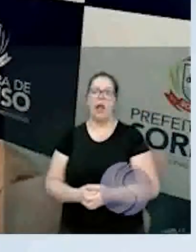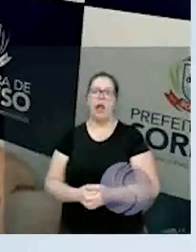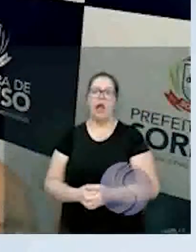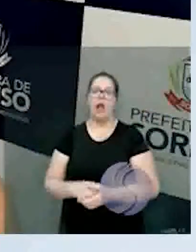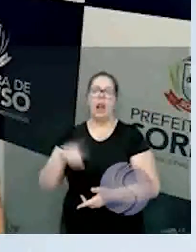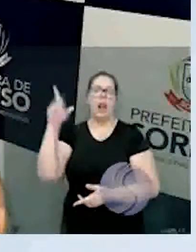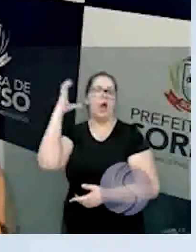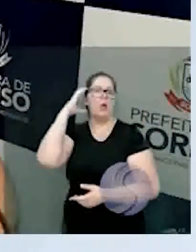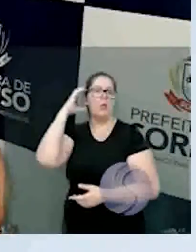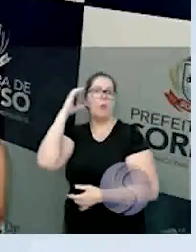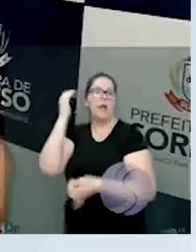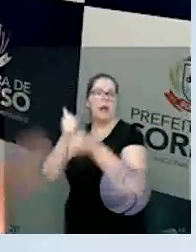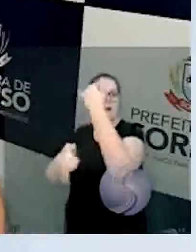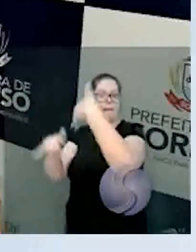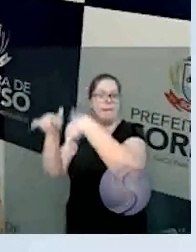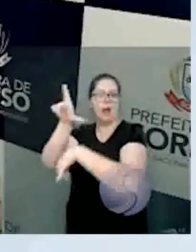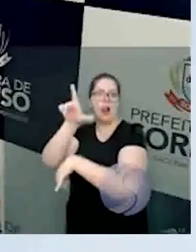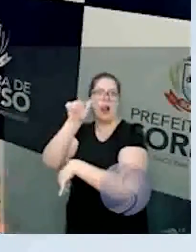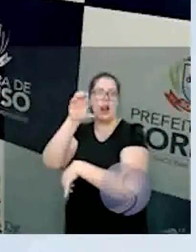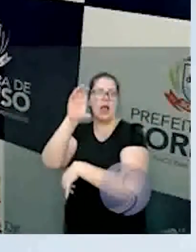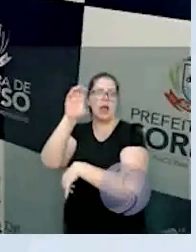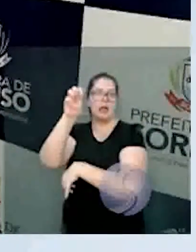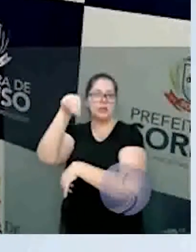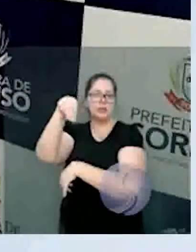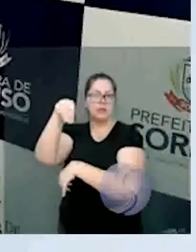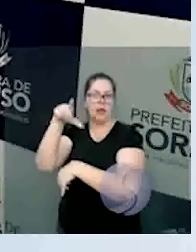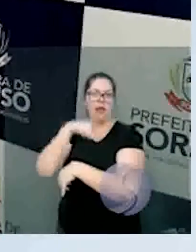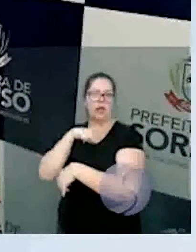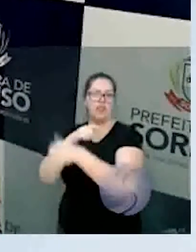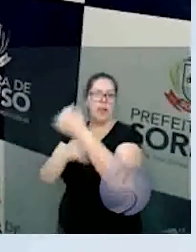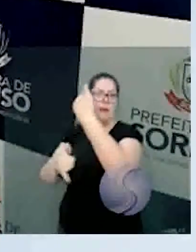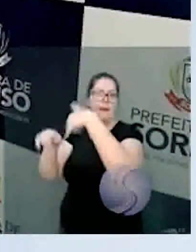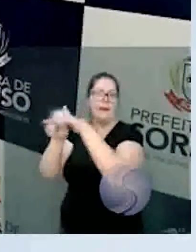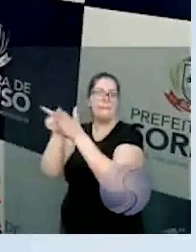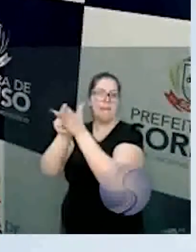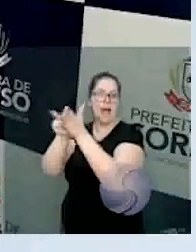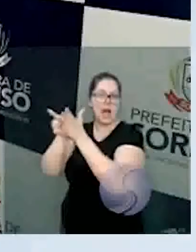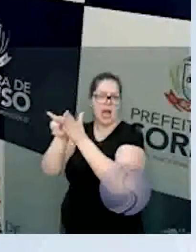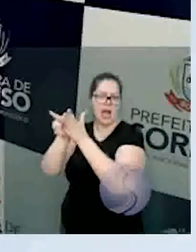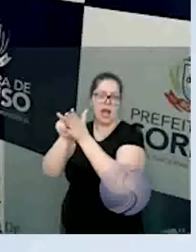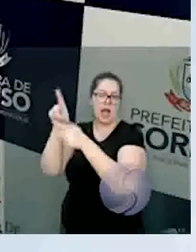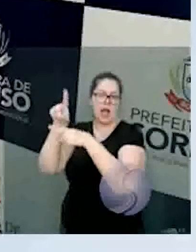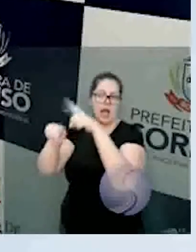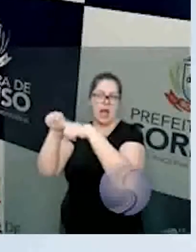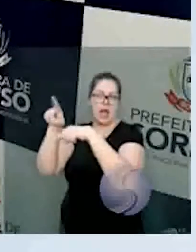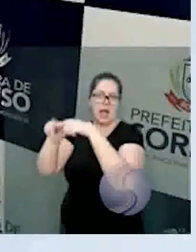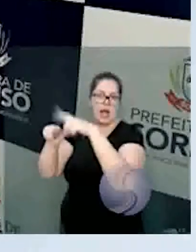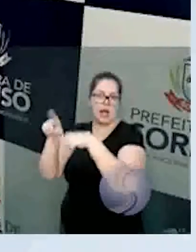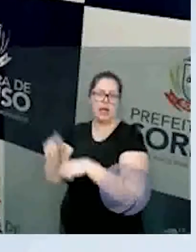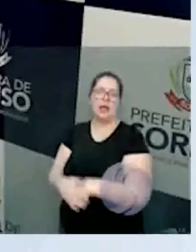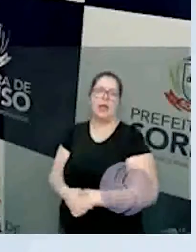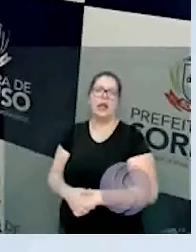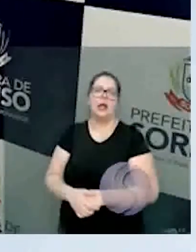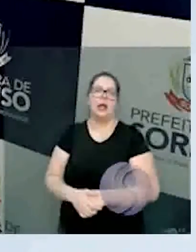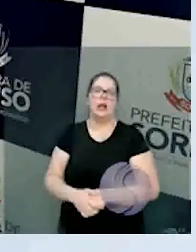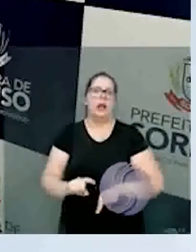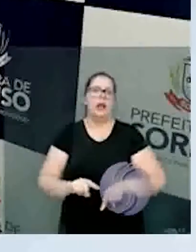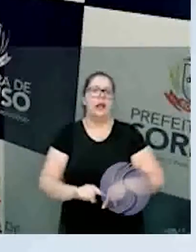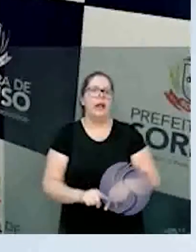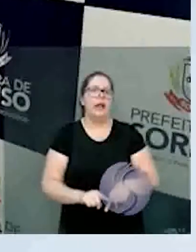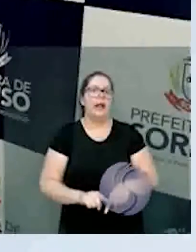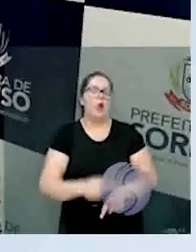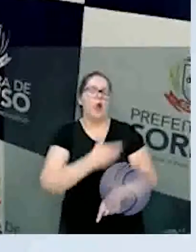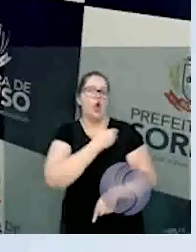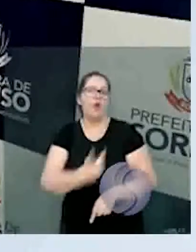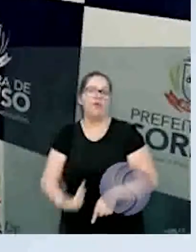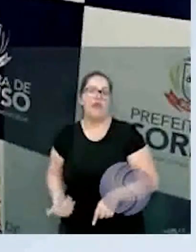em Cuiabá. A empresa parou de fazer, agora estão fazendo tudo manual. Tudo manual. O que fazia mil e poucas